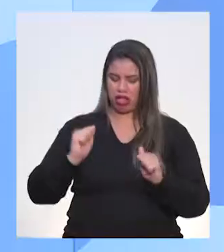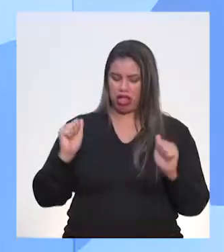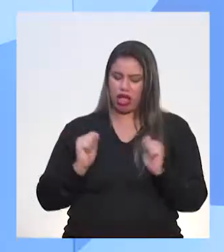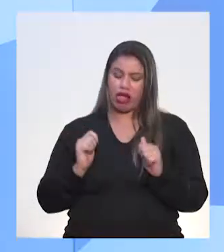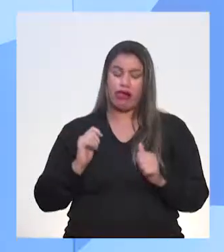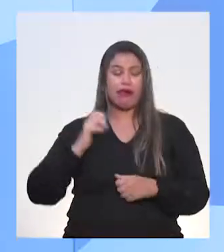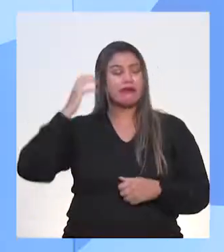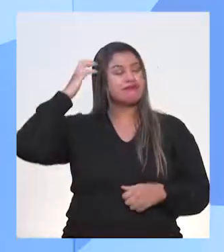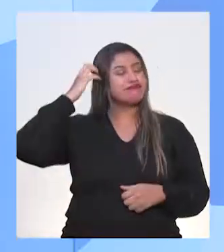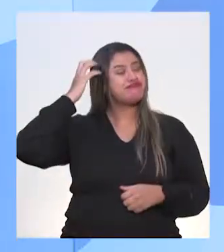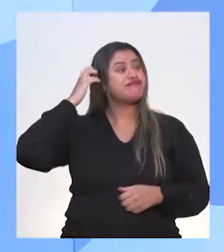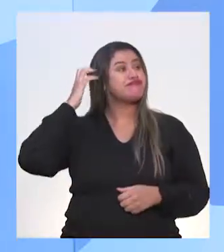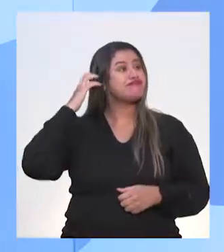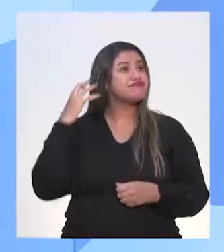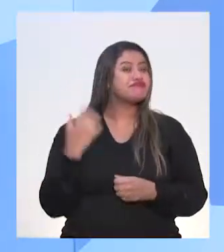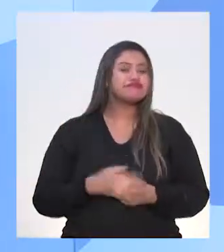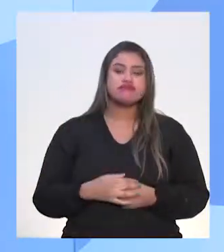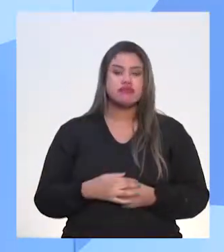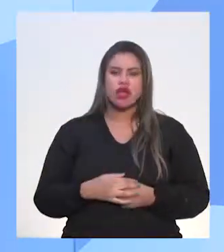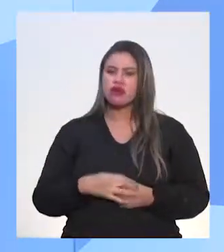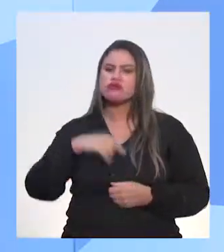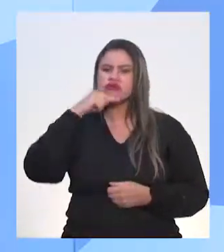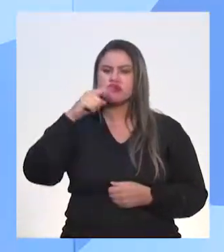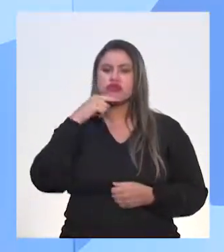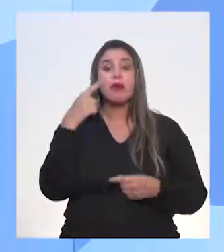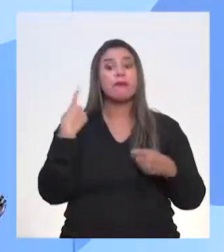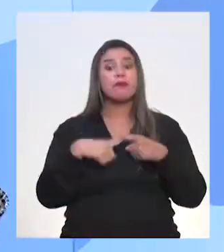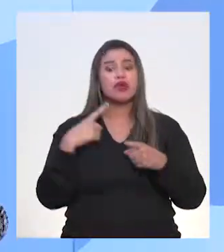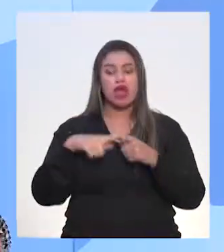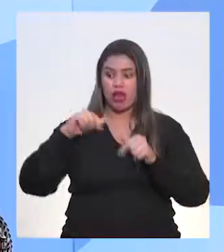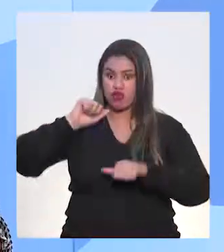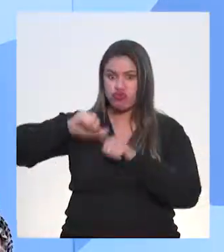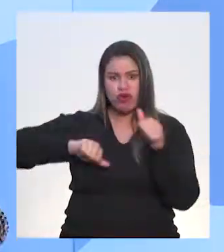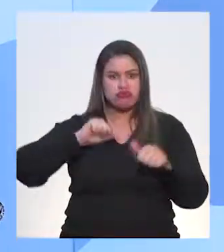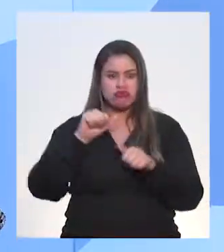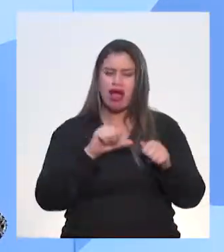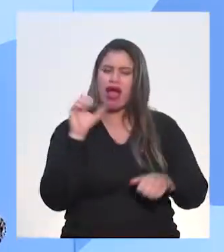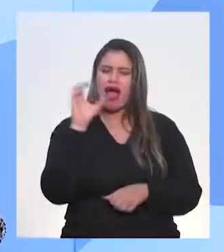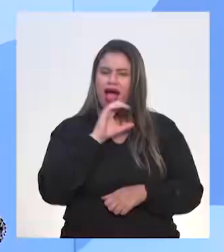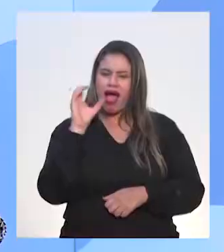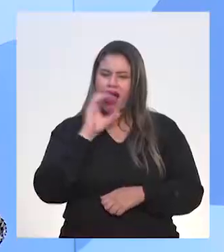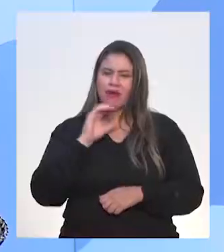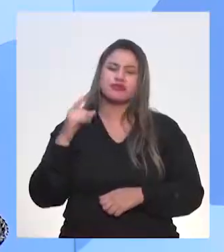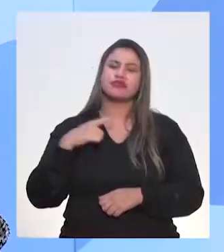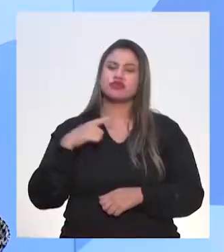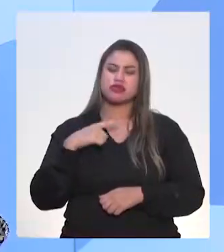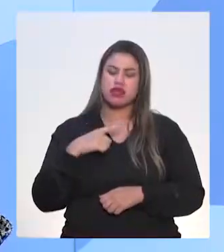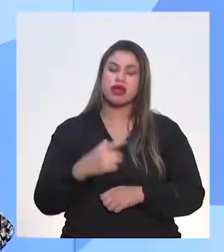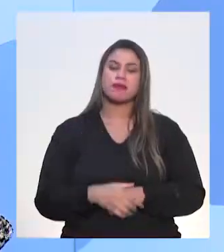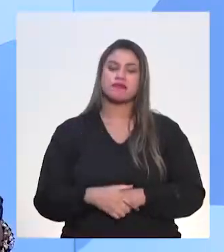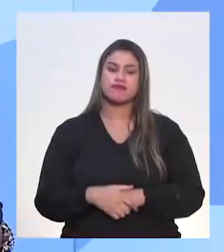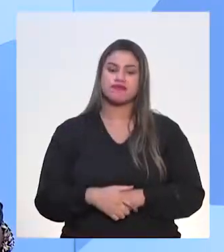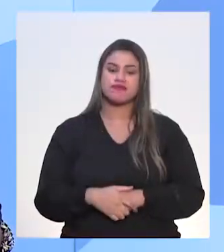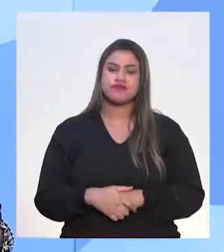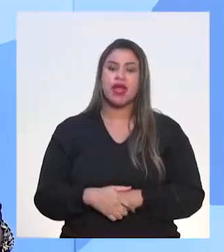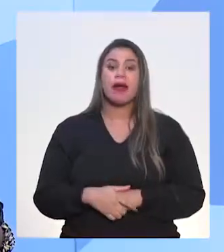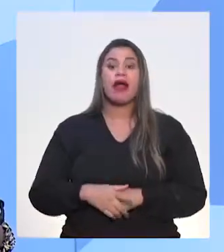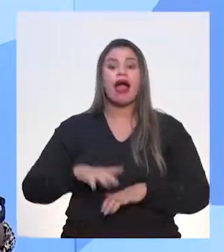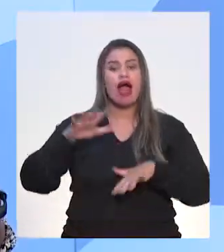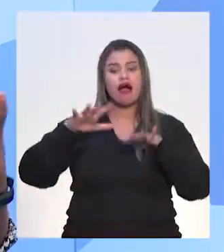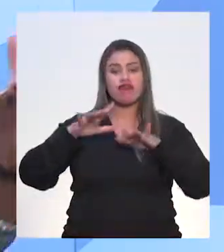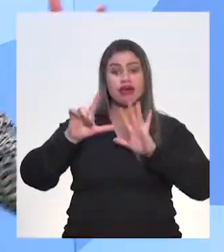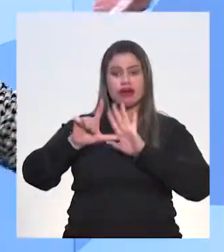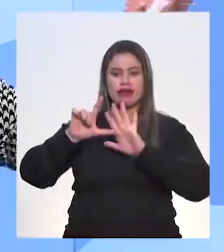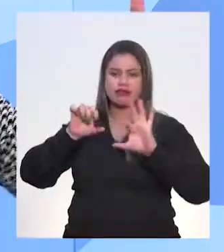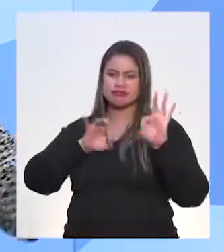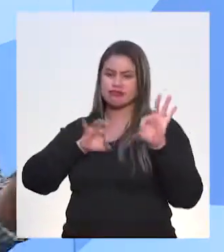Não dá para construir zonas de conforto né professora Luana porque tudo muda muito rapidamente como você.. Aquele plano que a